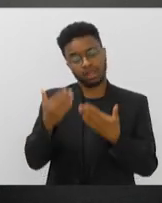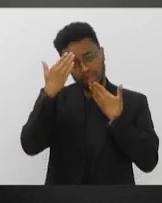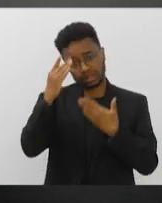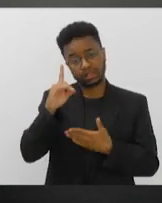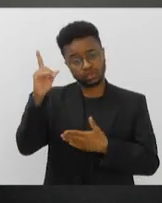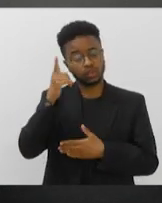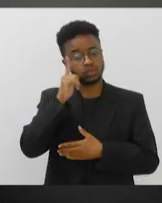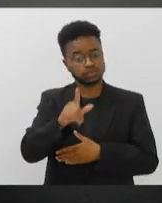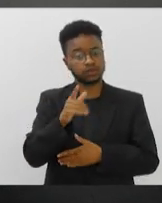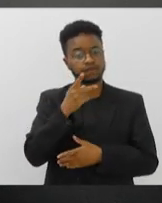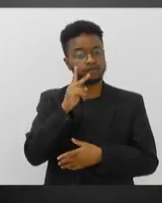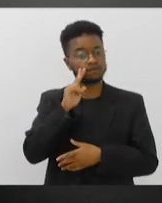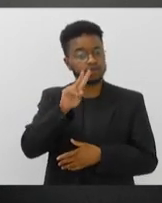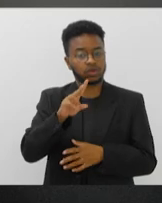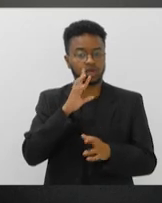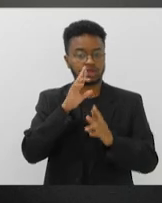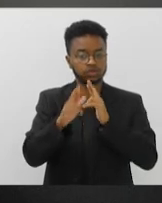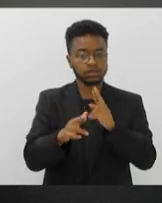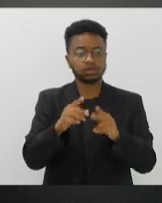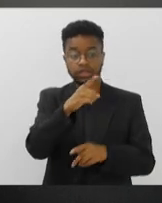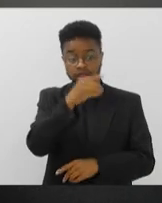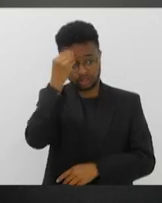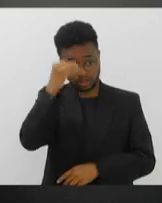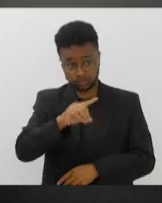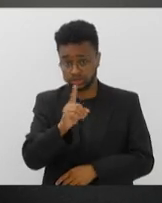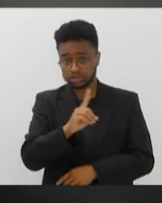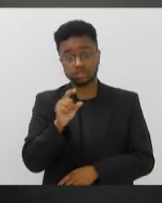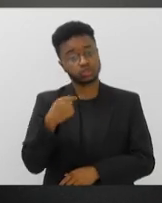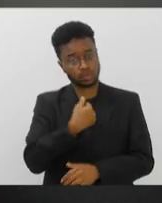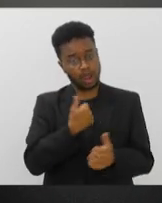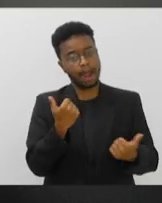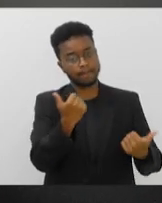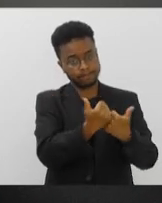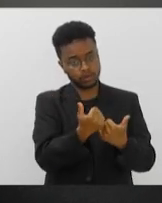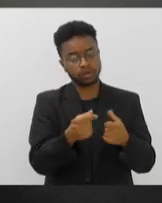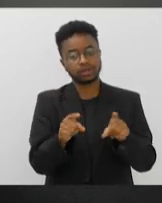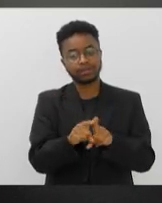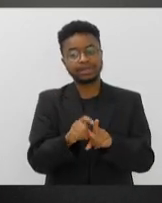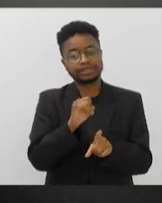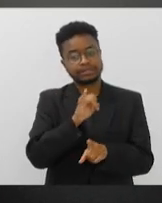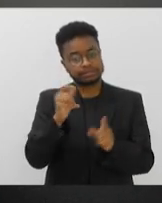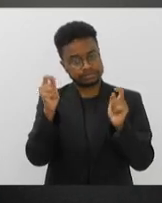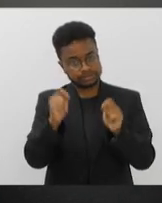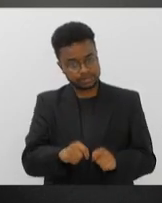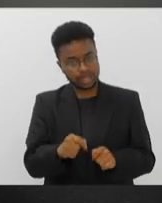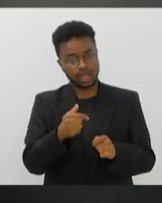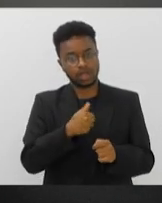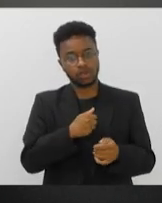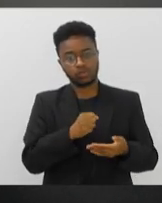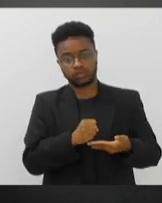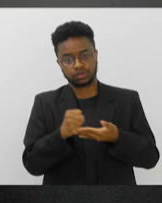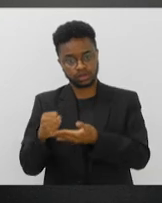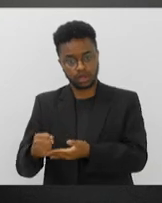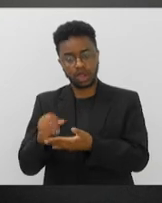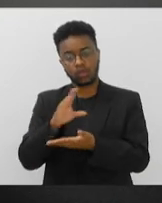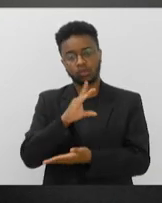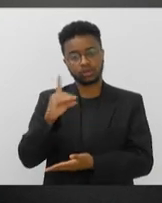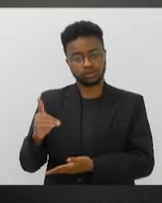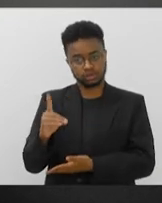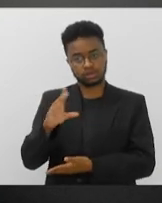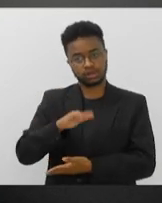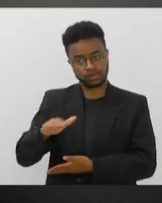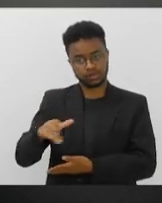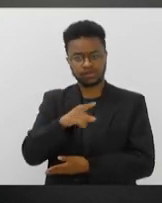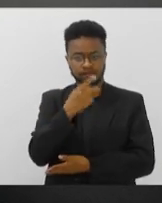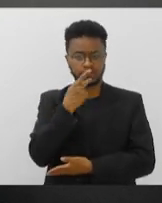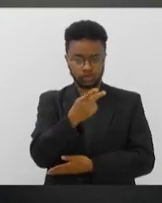não desista pode contar com a gente e o que eu puder também levar para a coordenadoria de Infância tribunal Mas você diz que